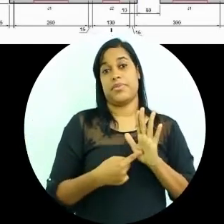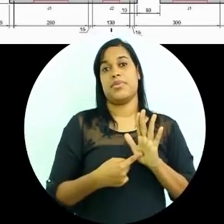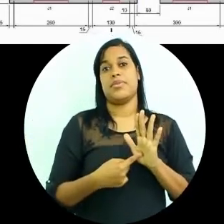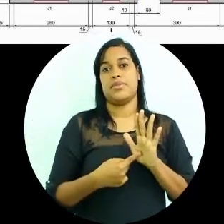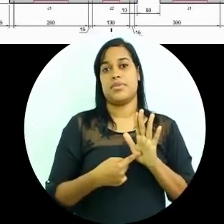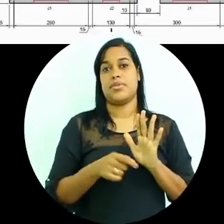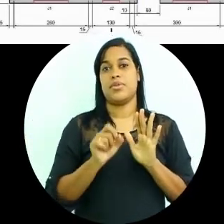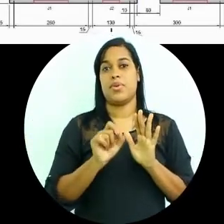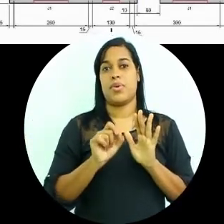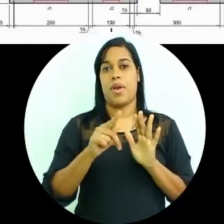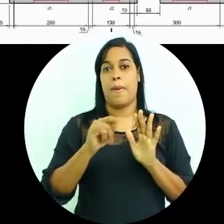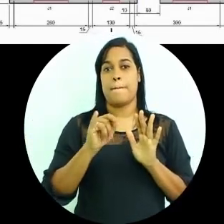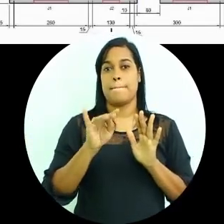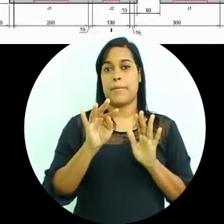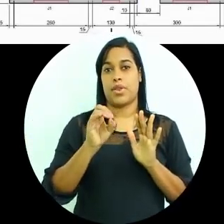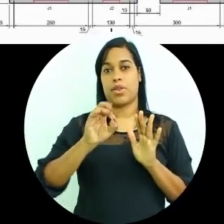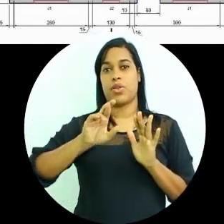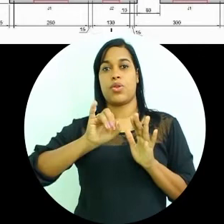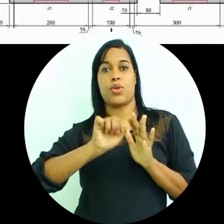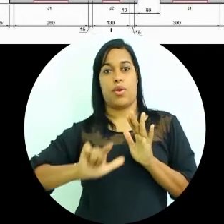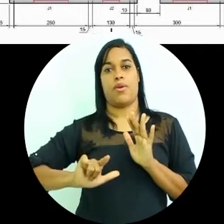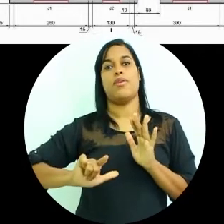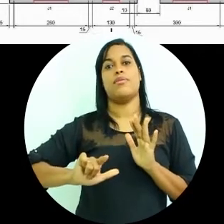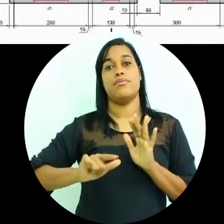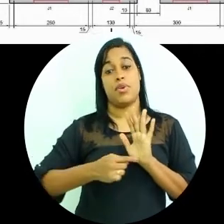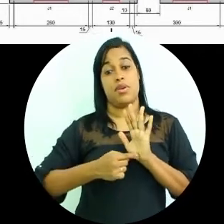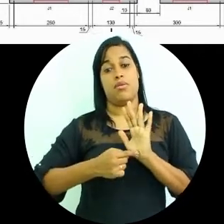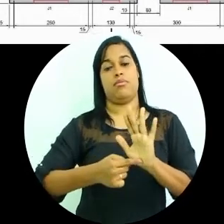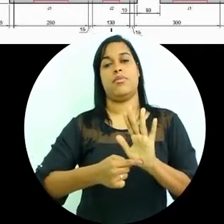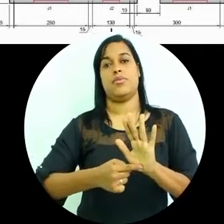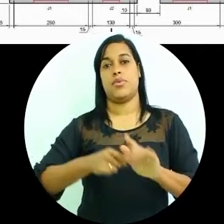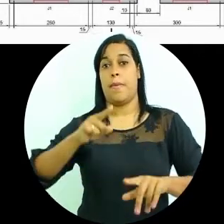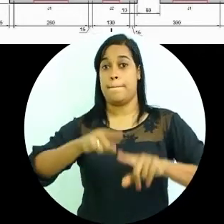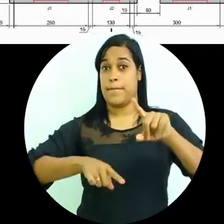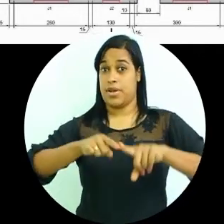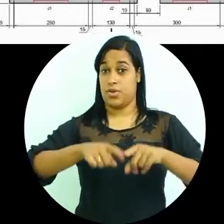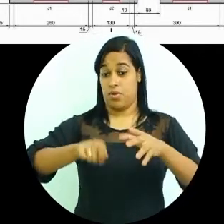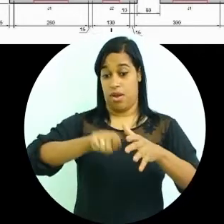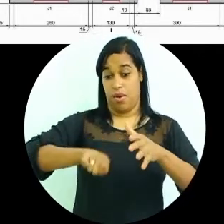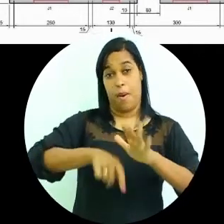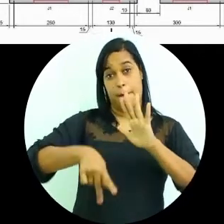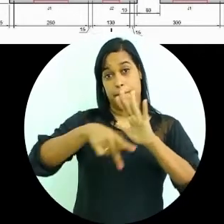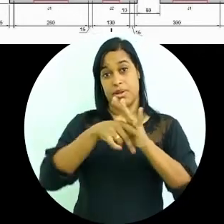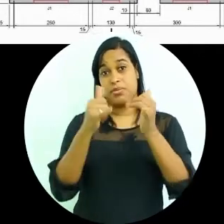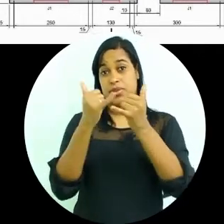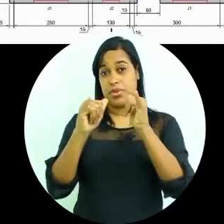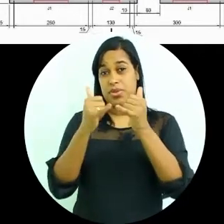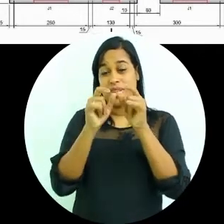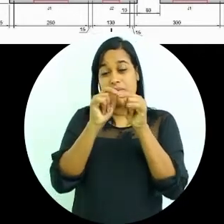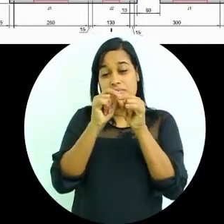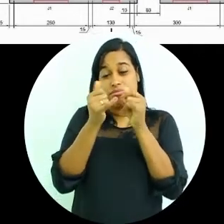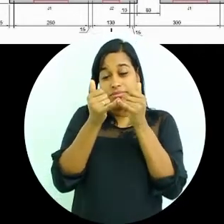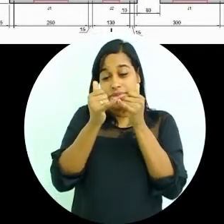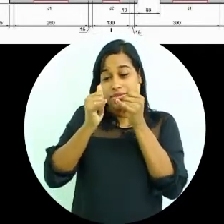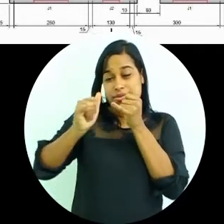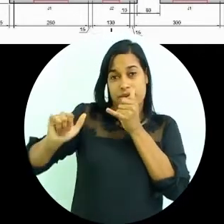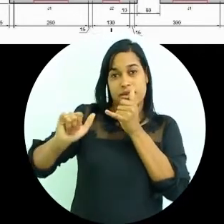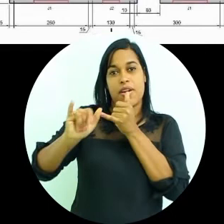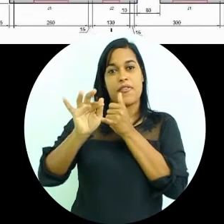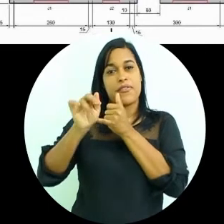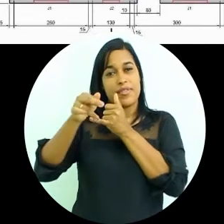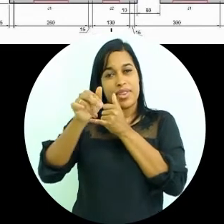elas representam o peitoril. Então quando nós fazemos a representação manual, à mão, elas são linhas mais